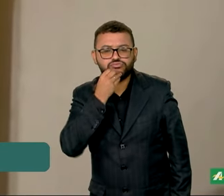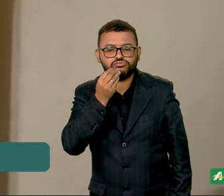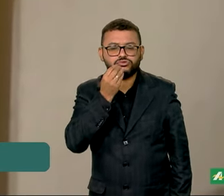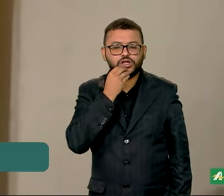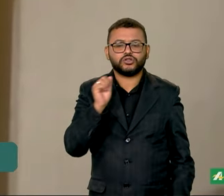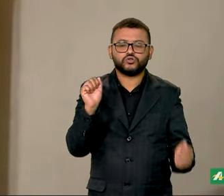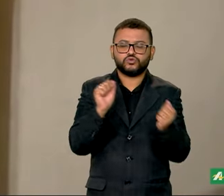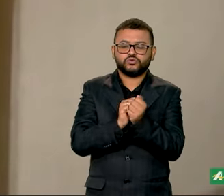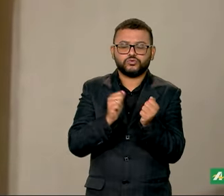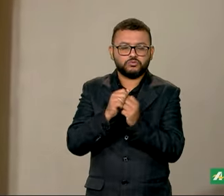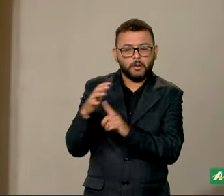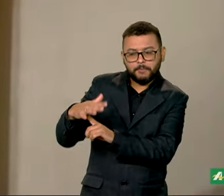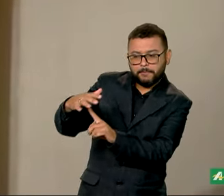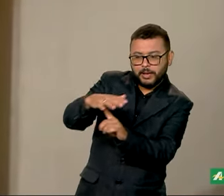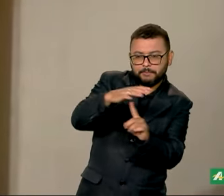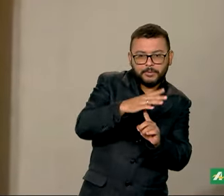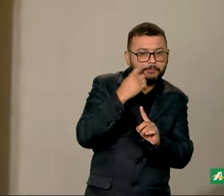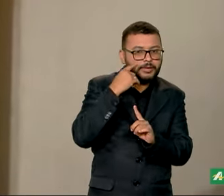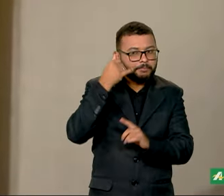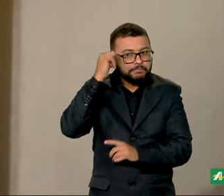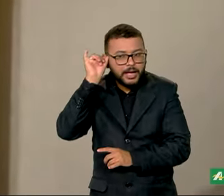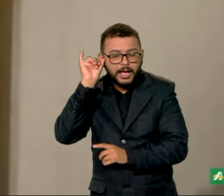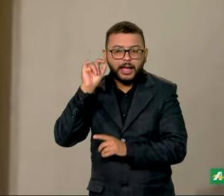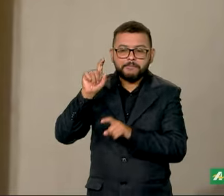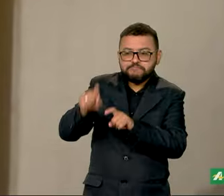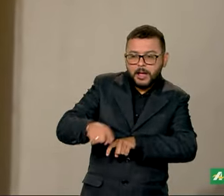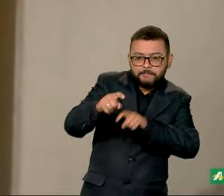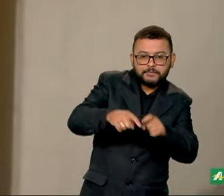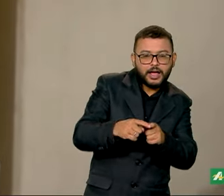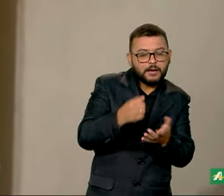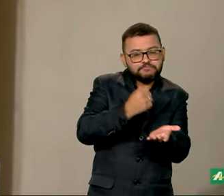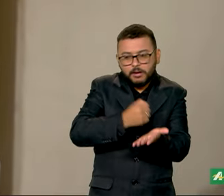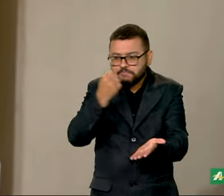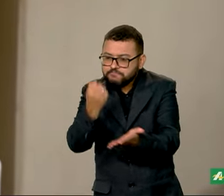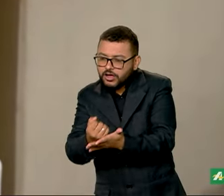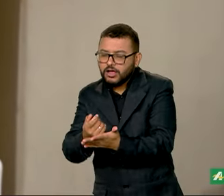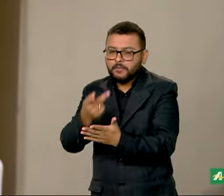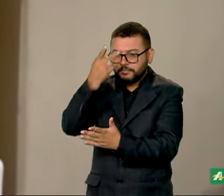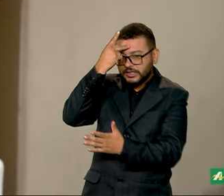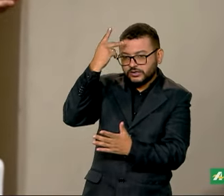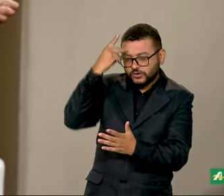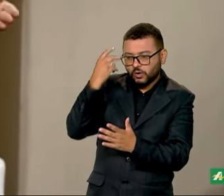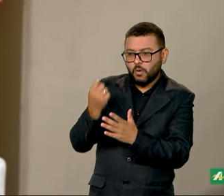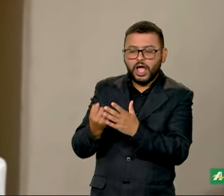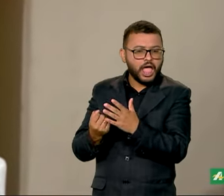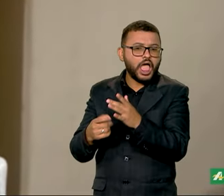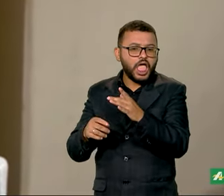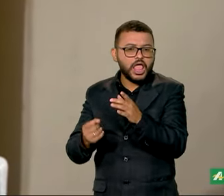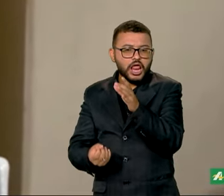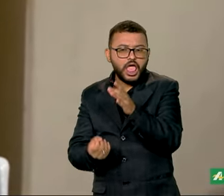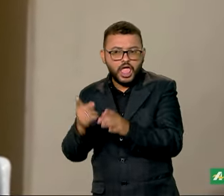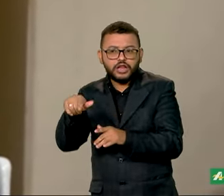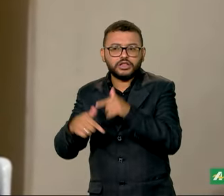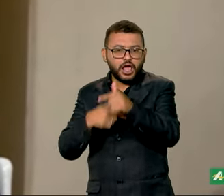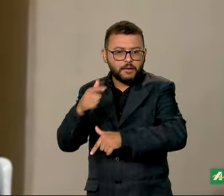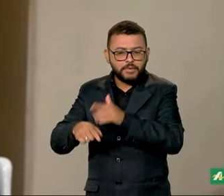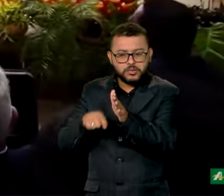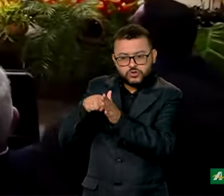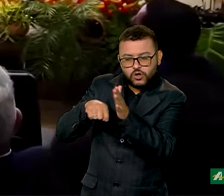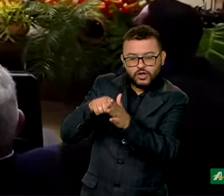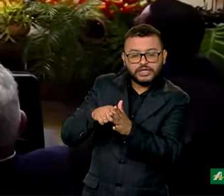estarmos nas feiras agropecuárias assinando contrato com os produtores pequenos produtores motivando juros